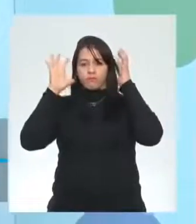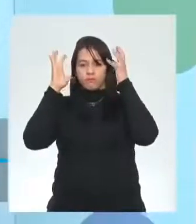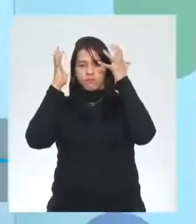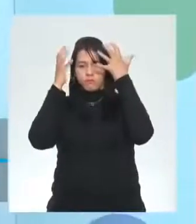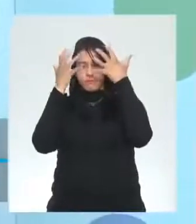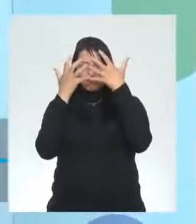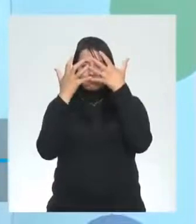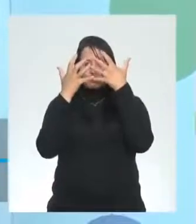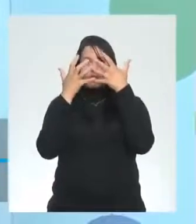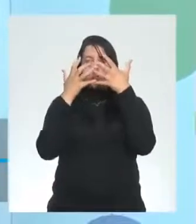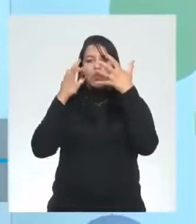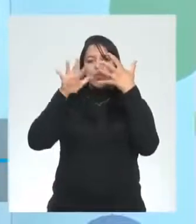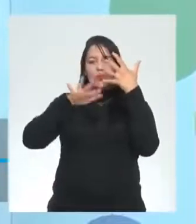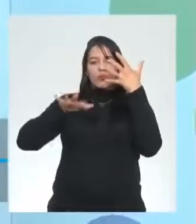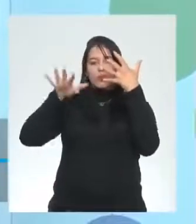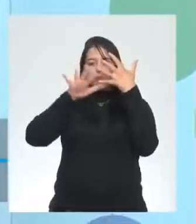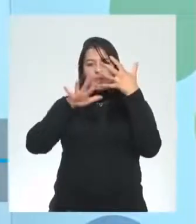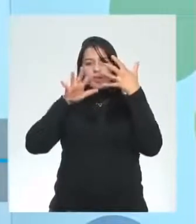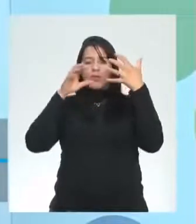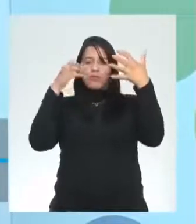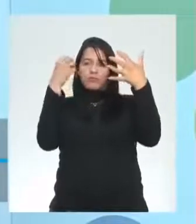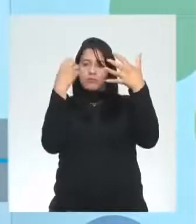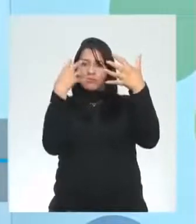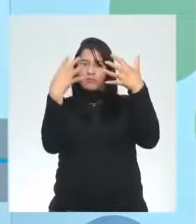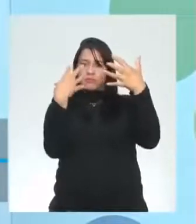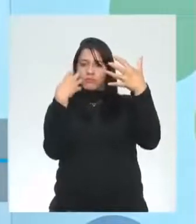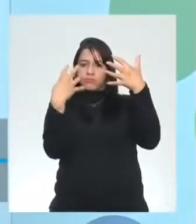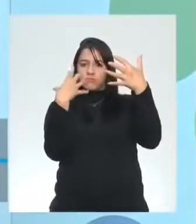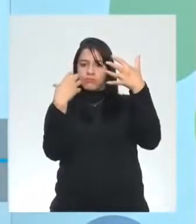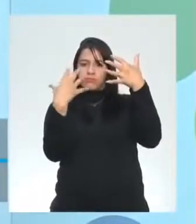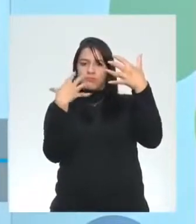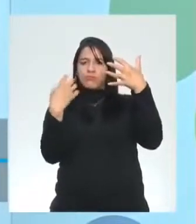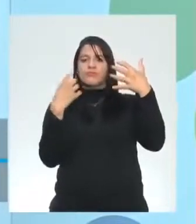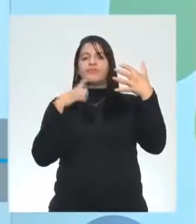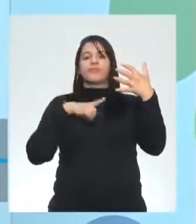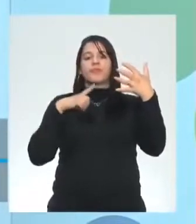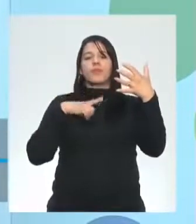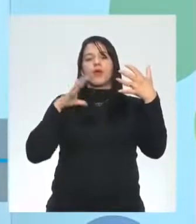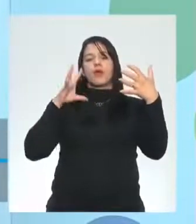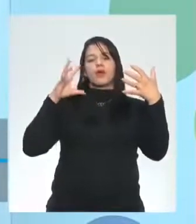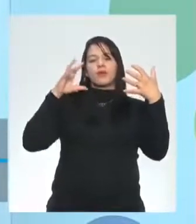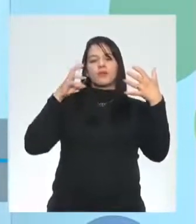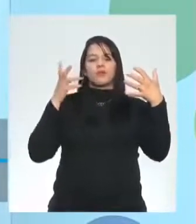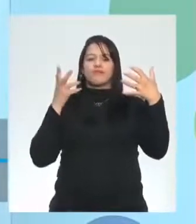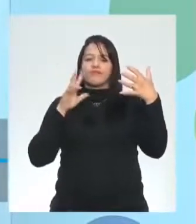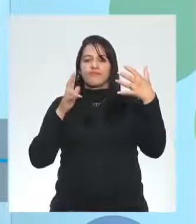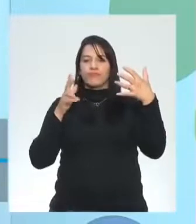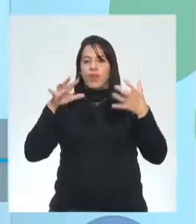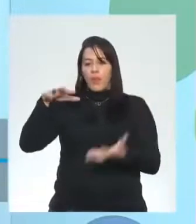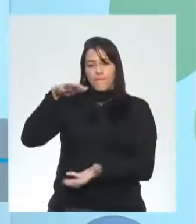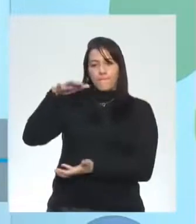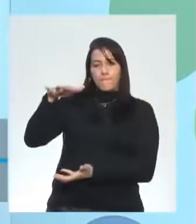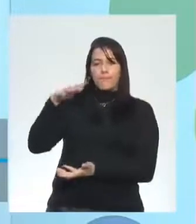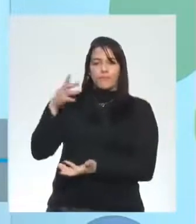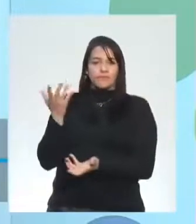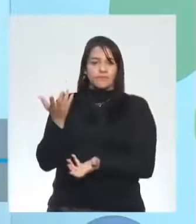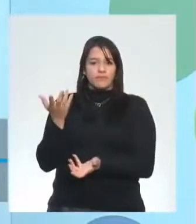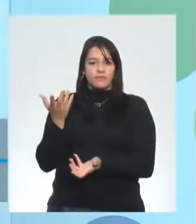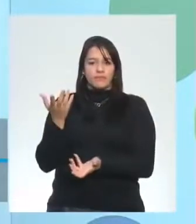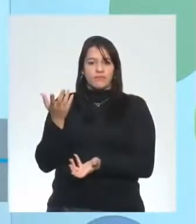uma região ali, né? Com uma câmera, né? Para pegar por exemplo, um pacote não,